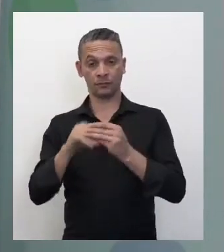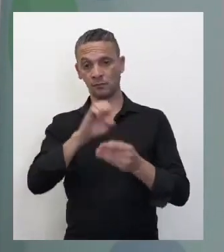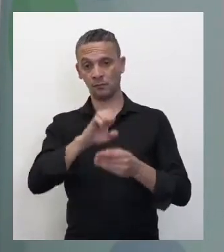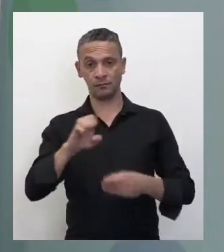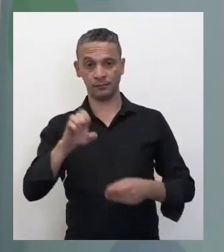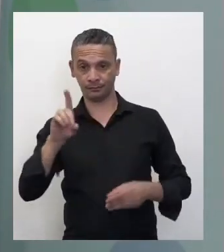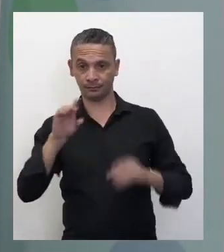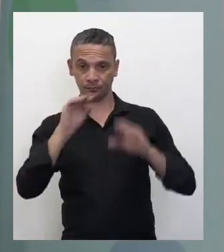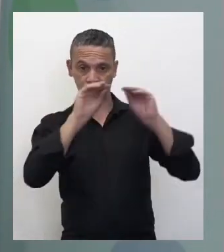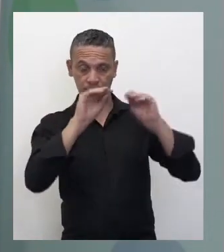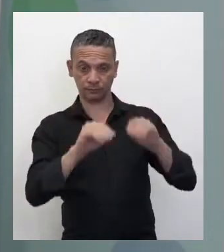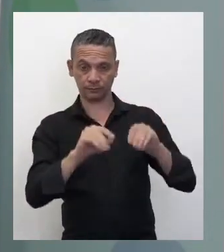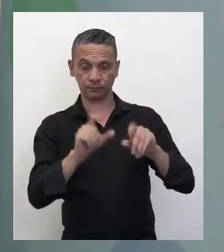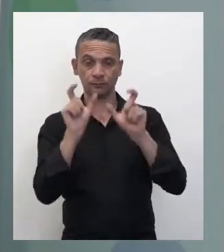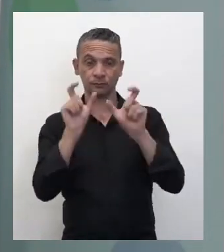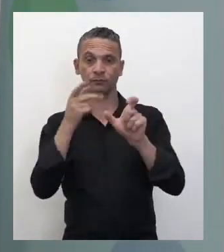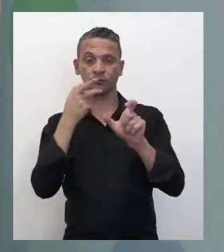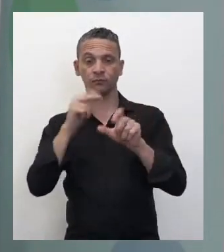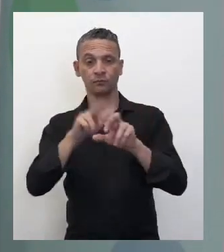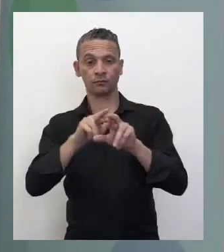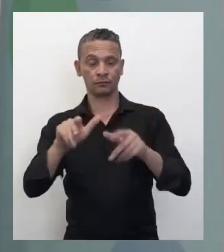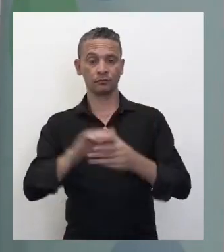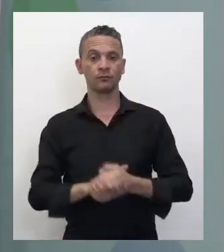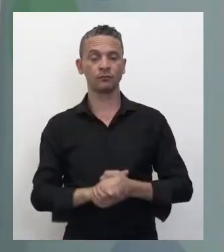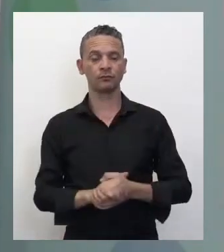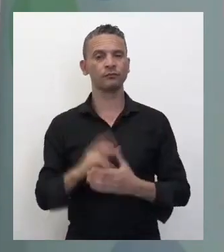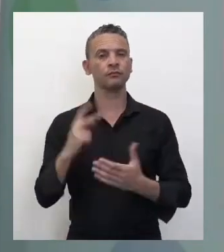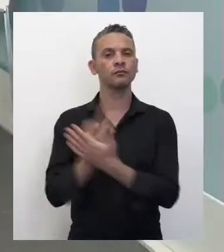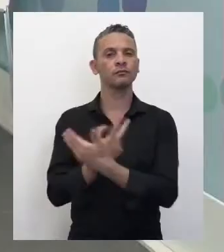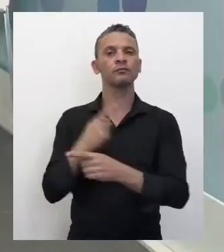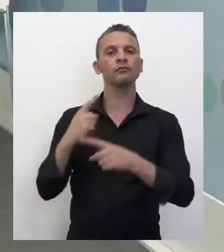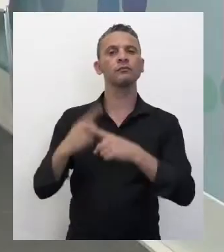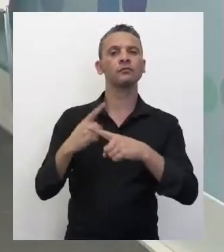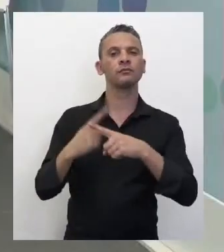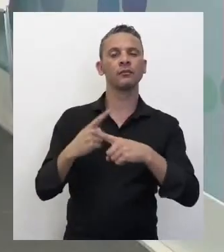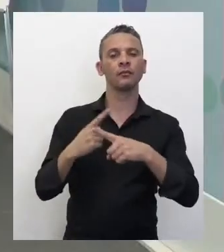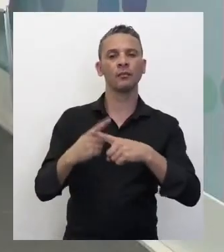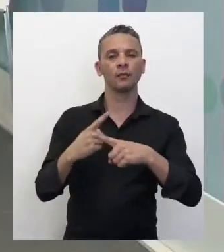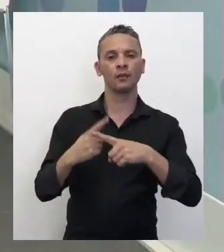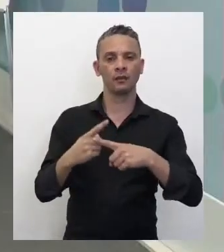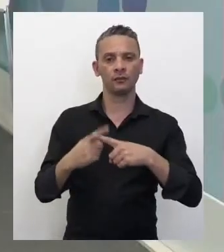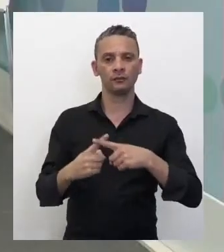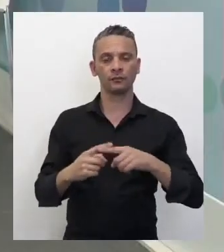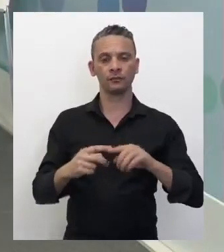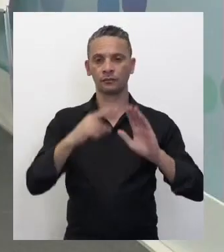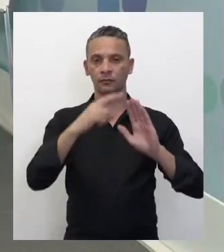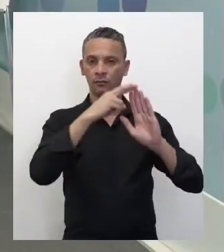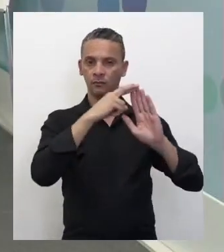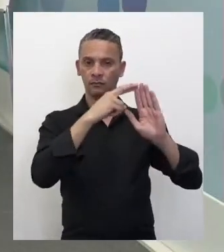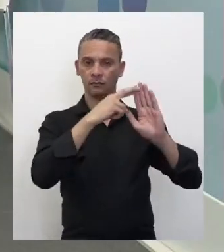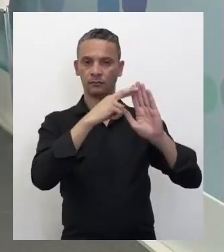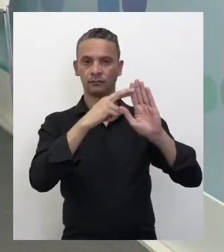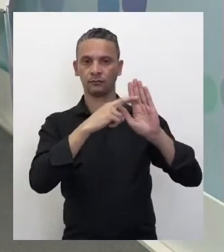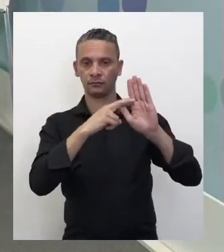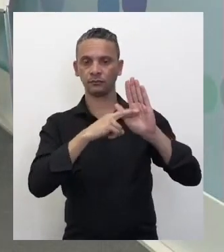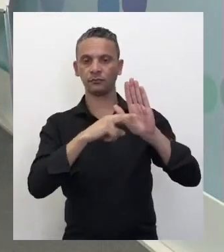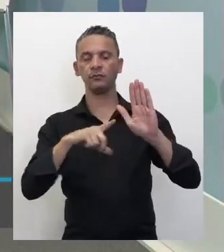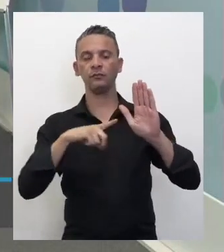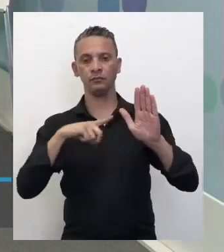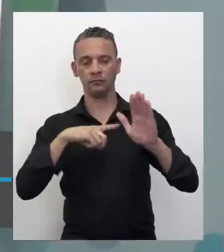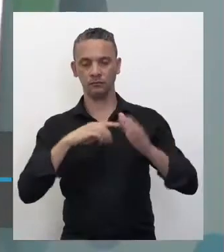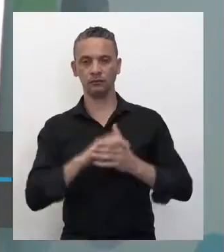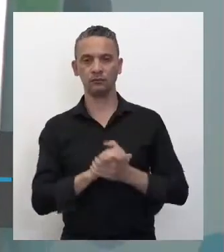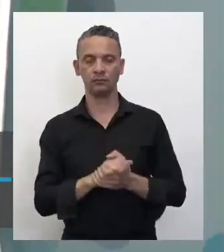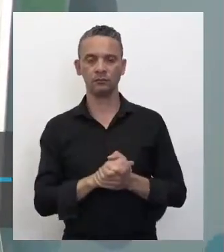final e a pronúncia vai ser diferente. Isso acontece, pessoal, porque a gente tem uma regra fonética, né? O que